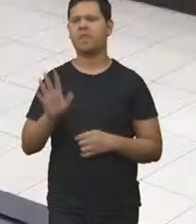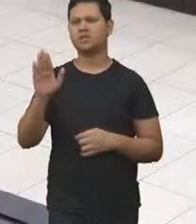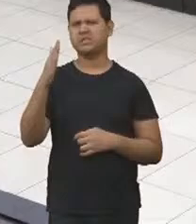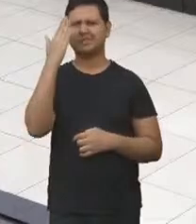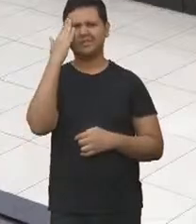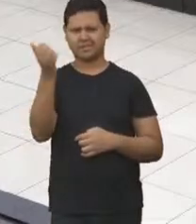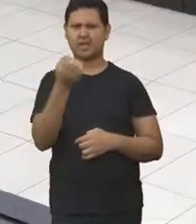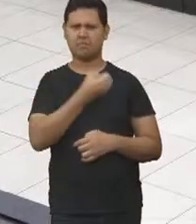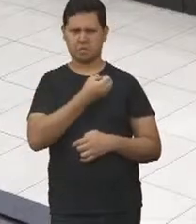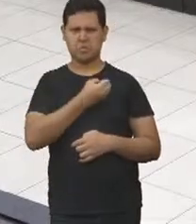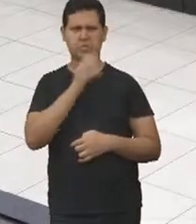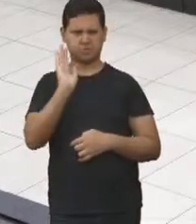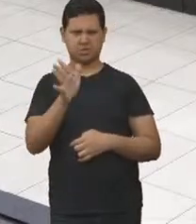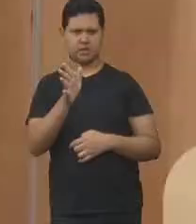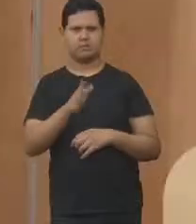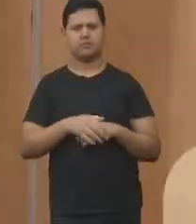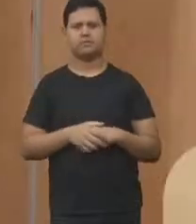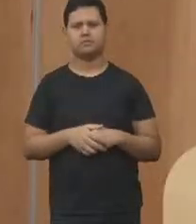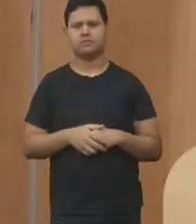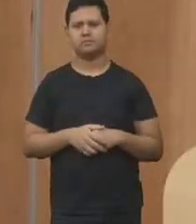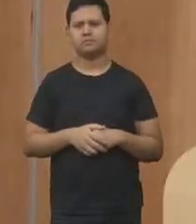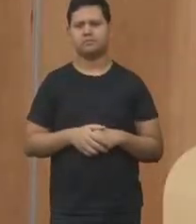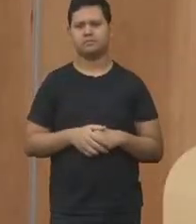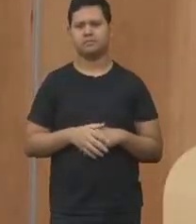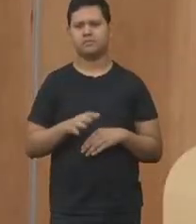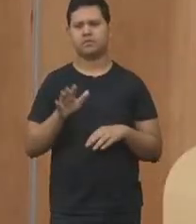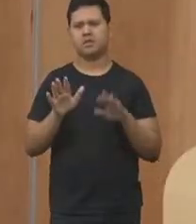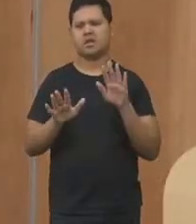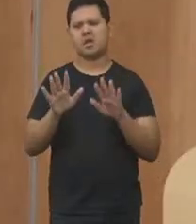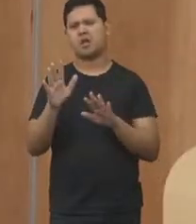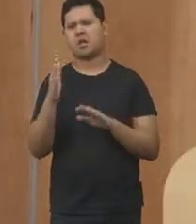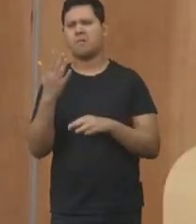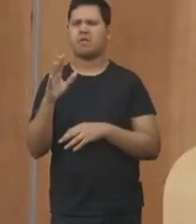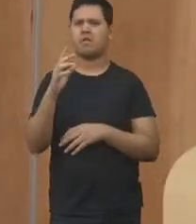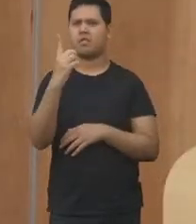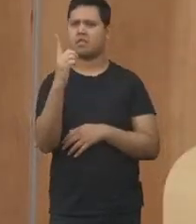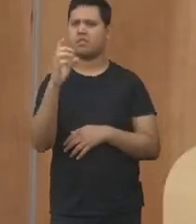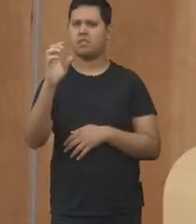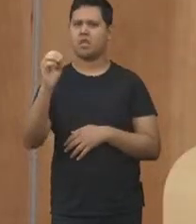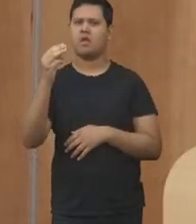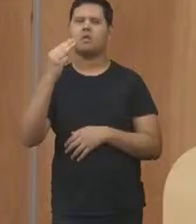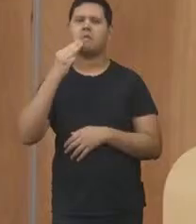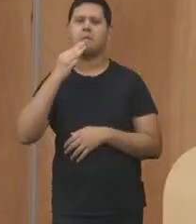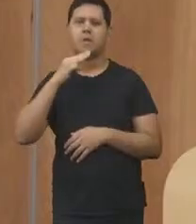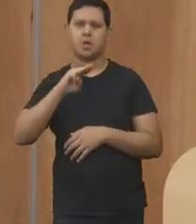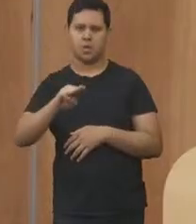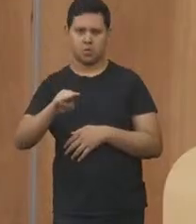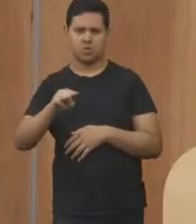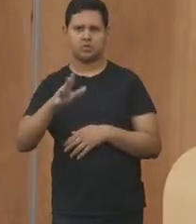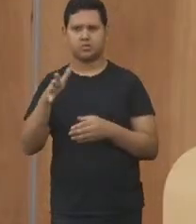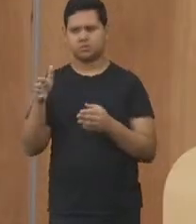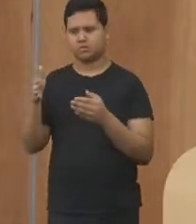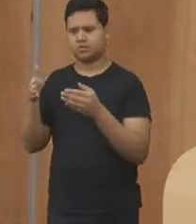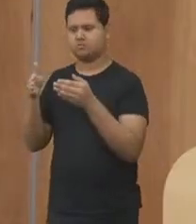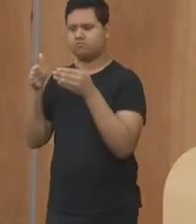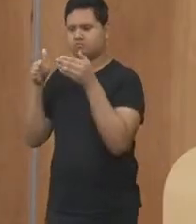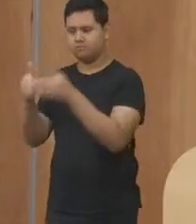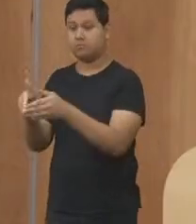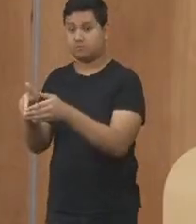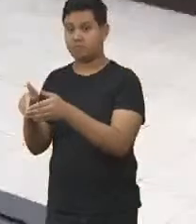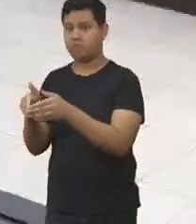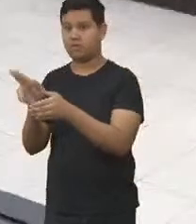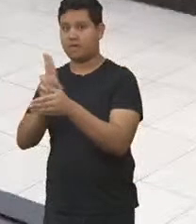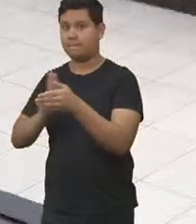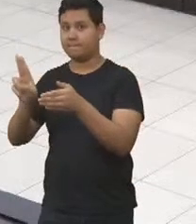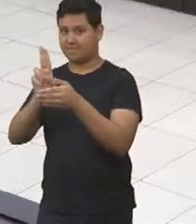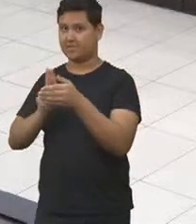ou não sabe? Eu vou lembrar, mas em torno de 10 milhões de recurso vinculado para a construção desse hospital.